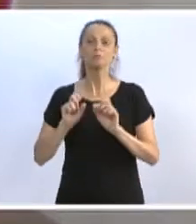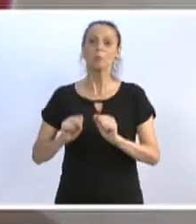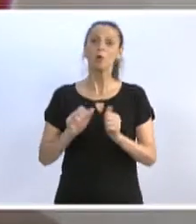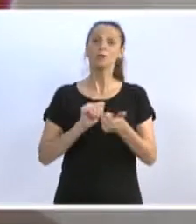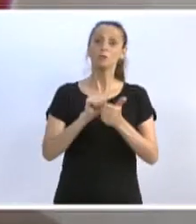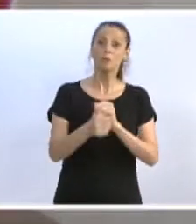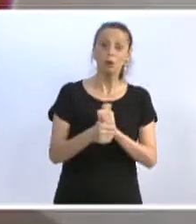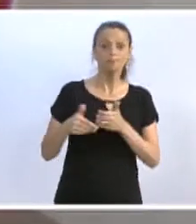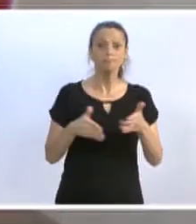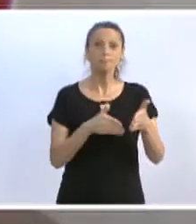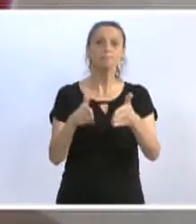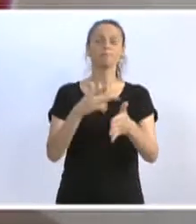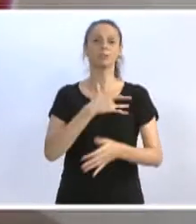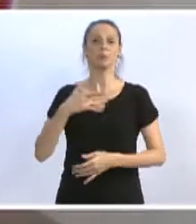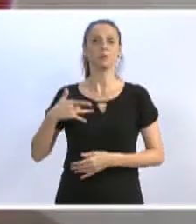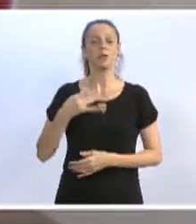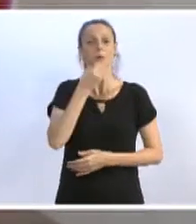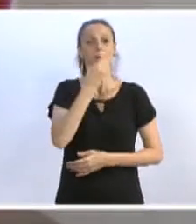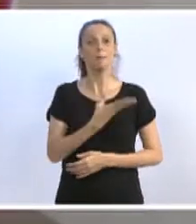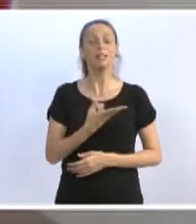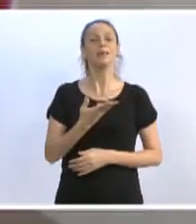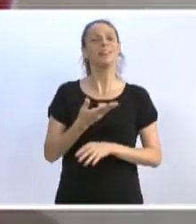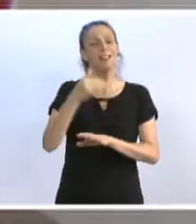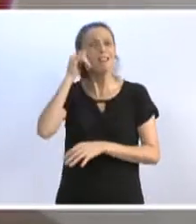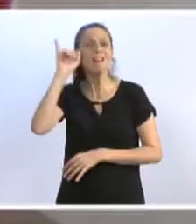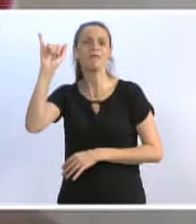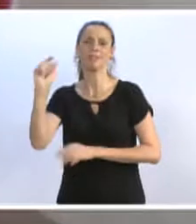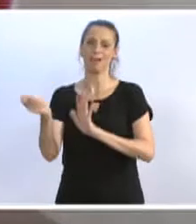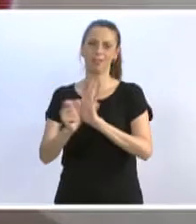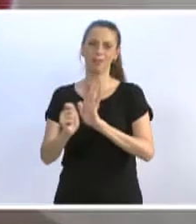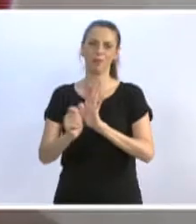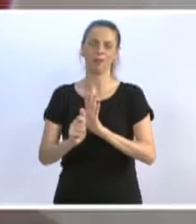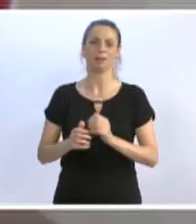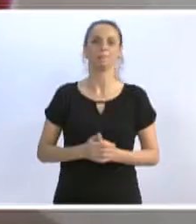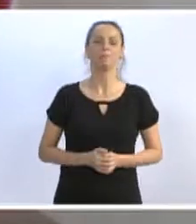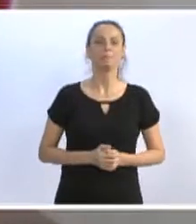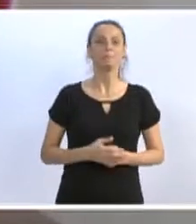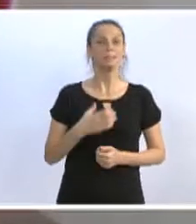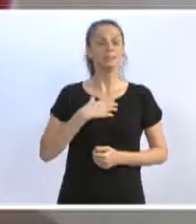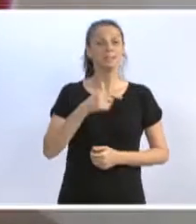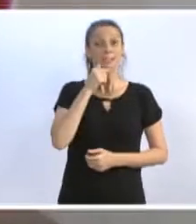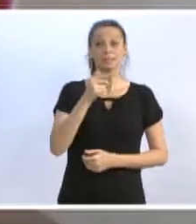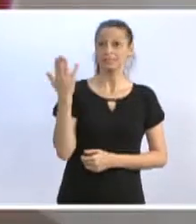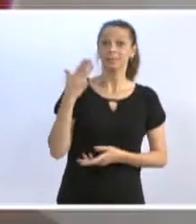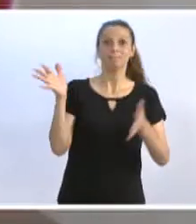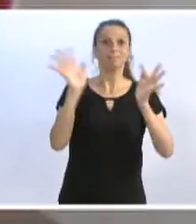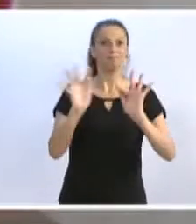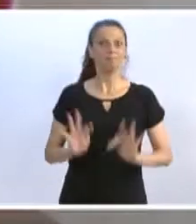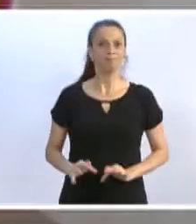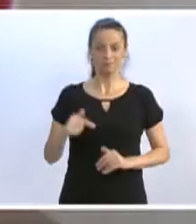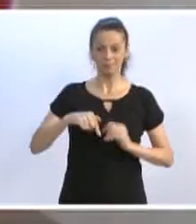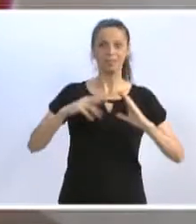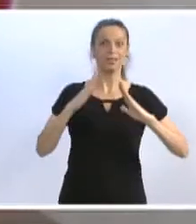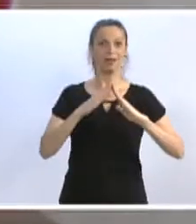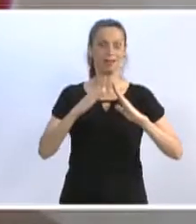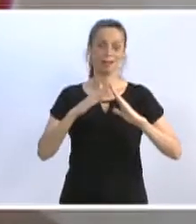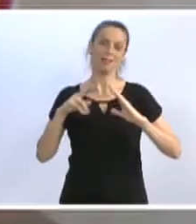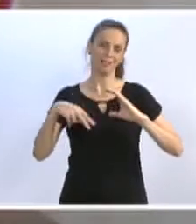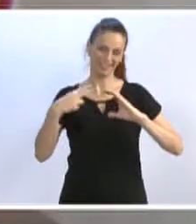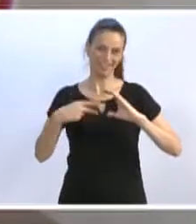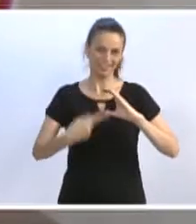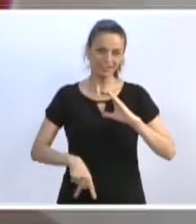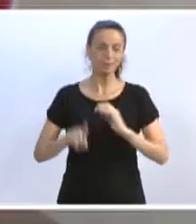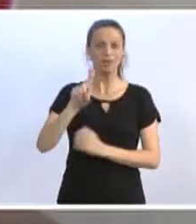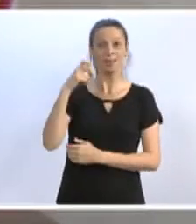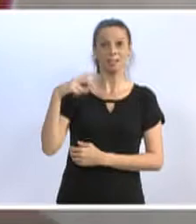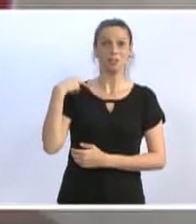caminhos do bem e saudável longe das drogas queria destacar a felicidade que tive na semana passada através desta casa legislativa conceder ao ex vereador